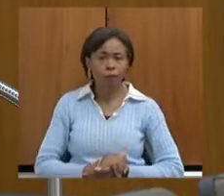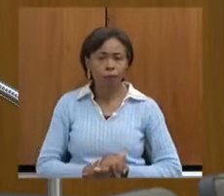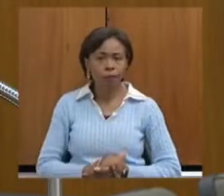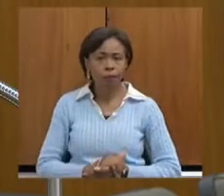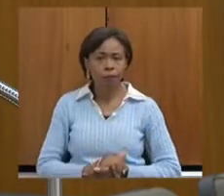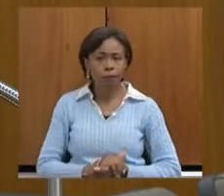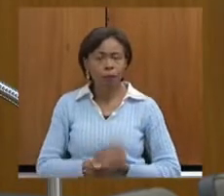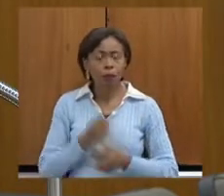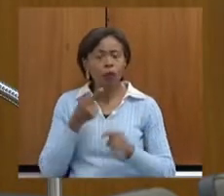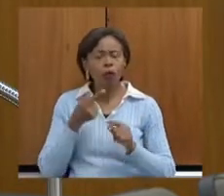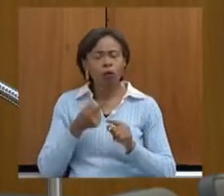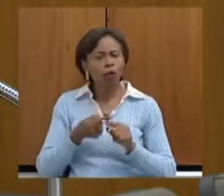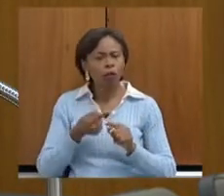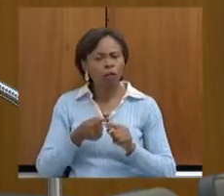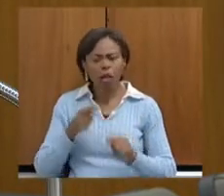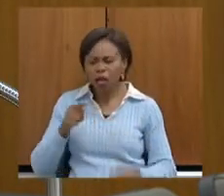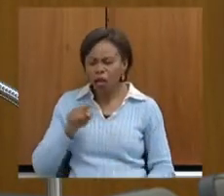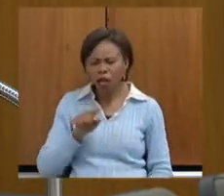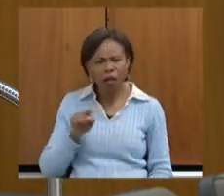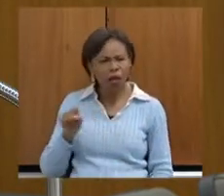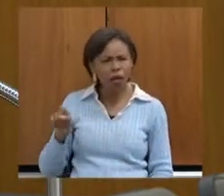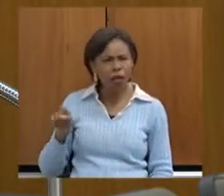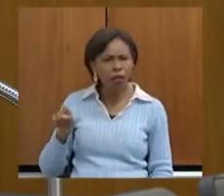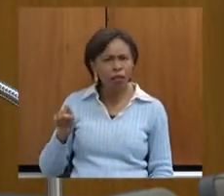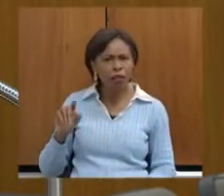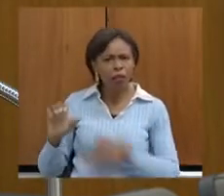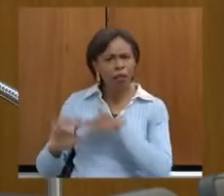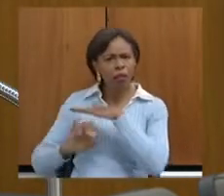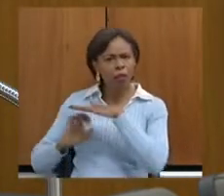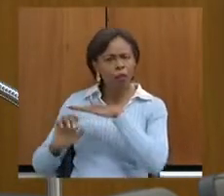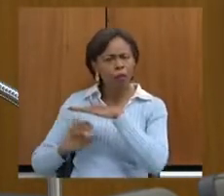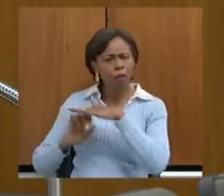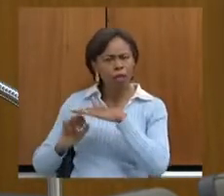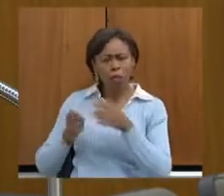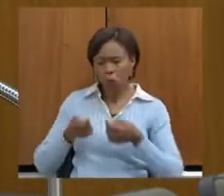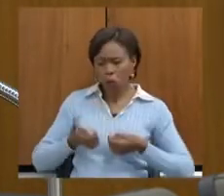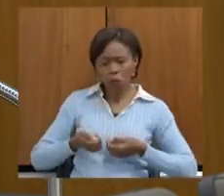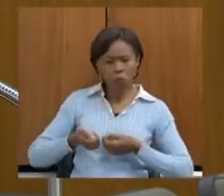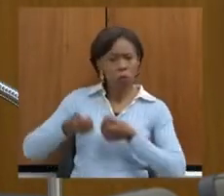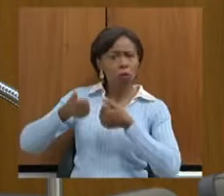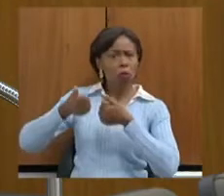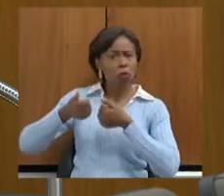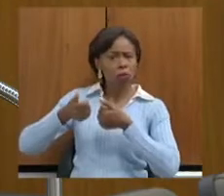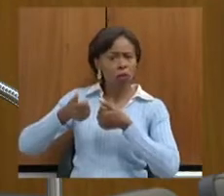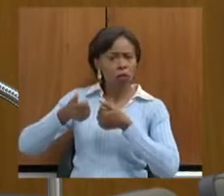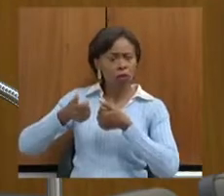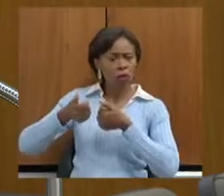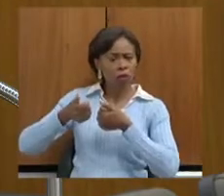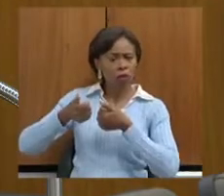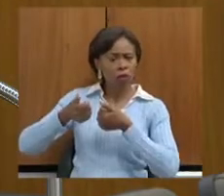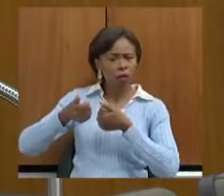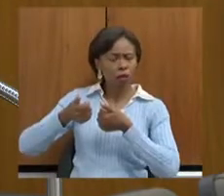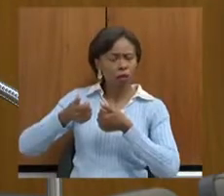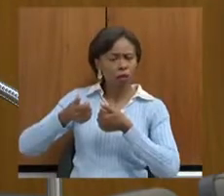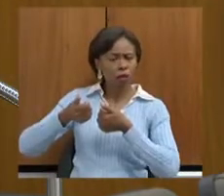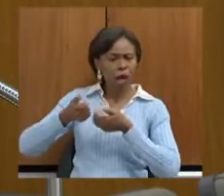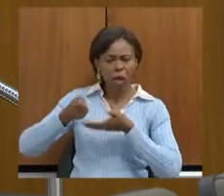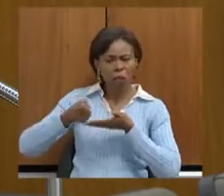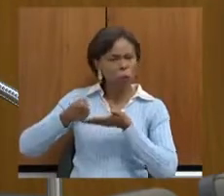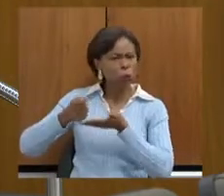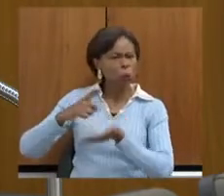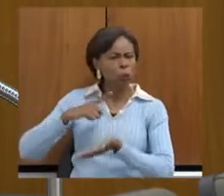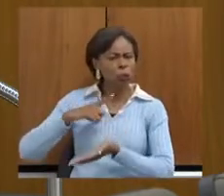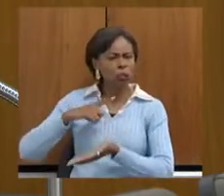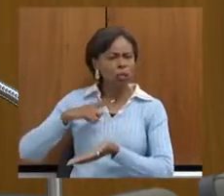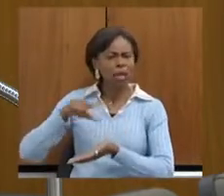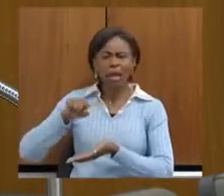é porque essas empresas recebem esses benefícios se elas